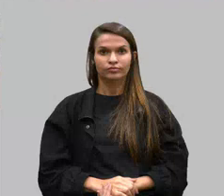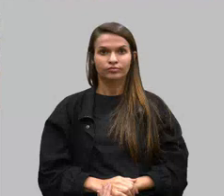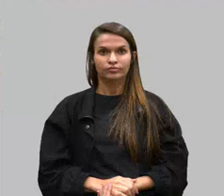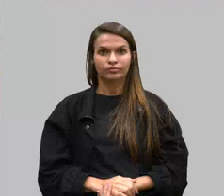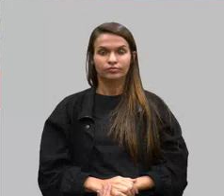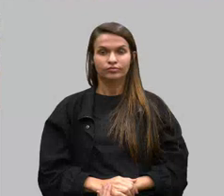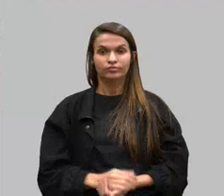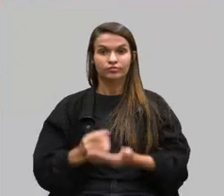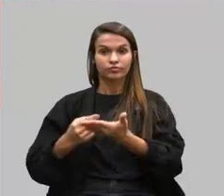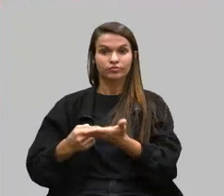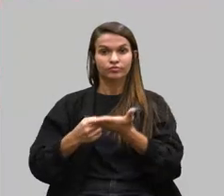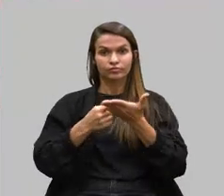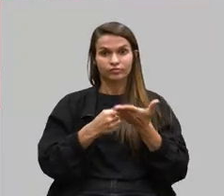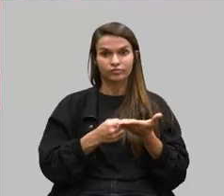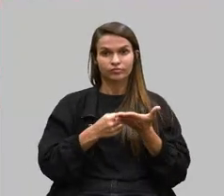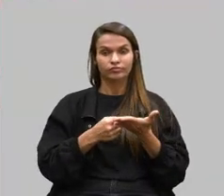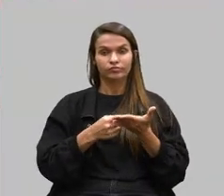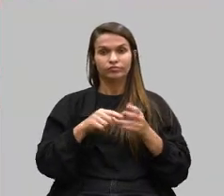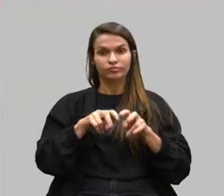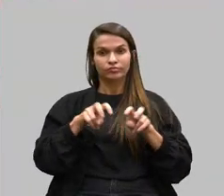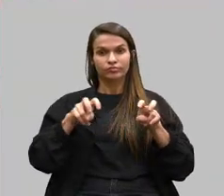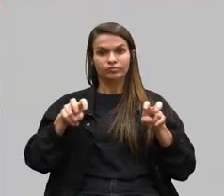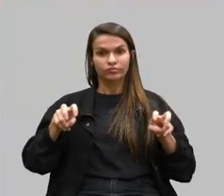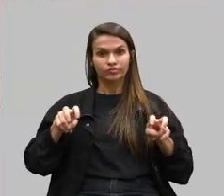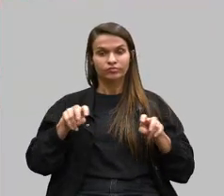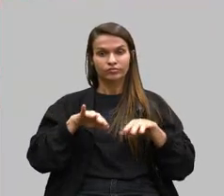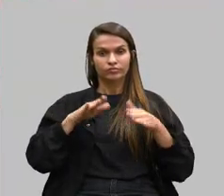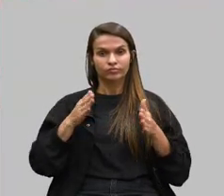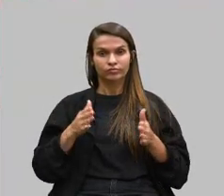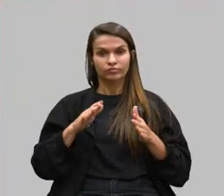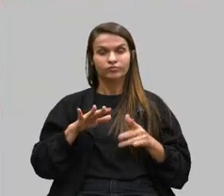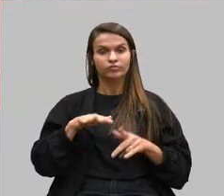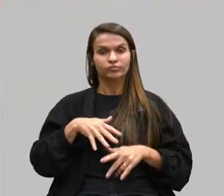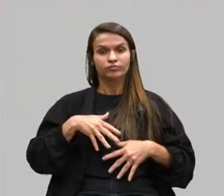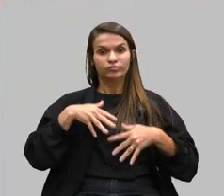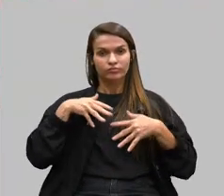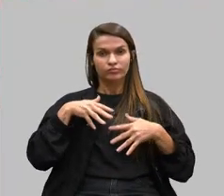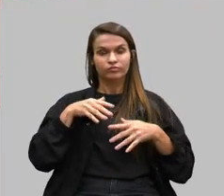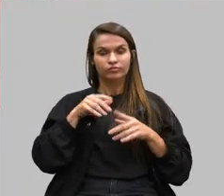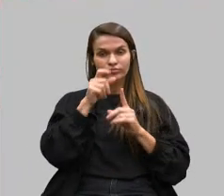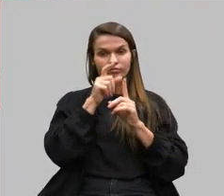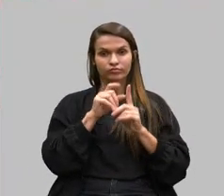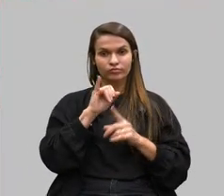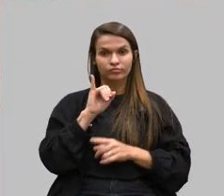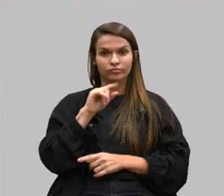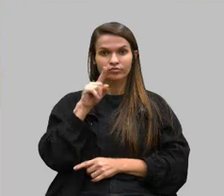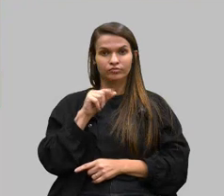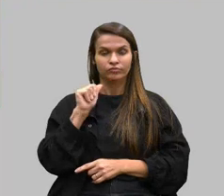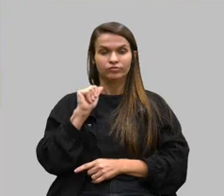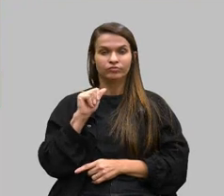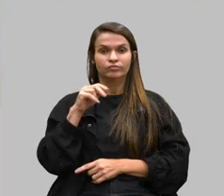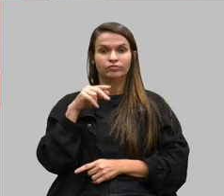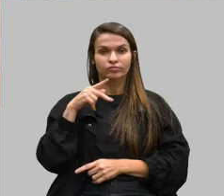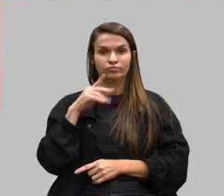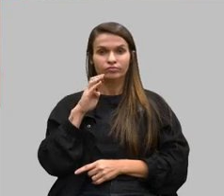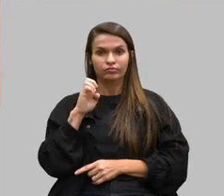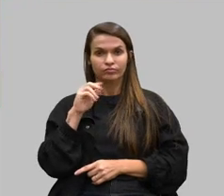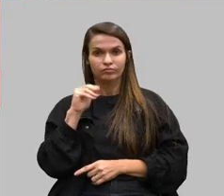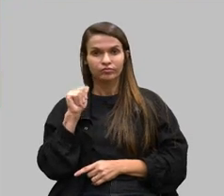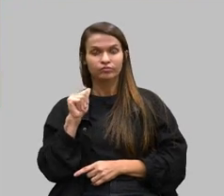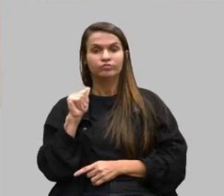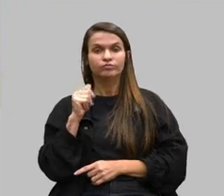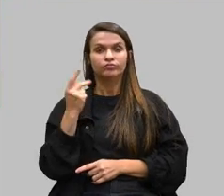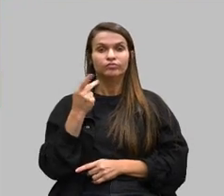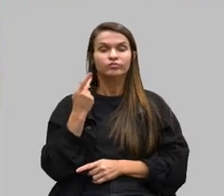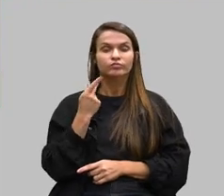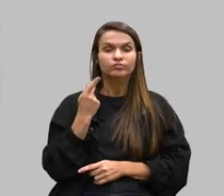convidamos para compor a nossa mesa de honra a doutora Isabela de Holanda Cavalcante procuradora da República